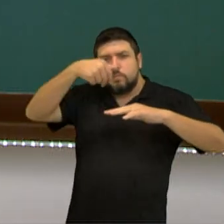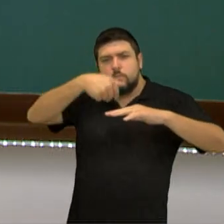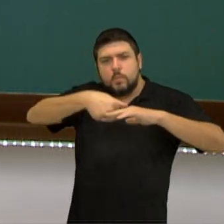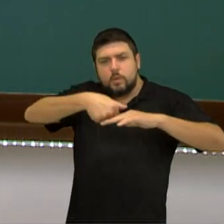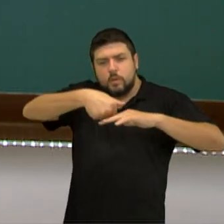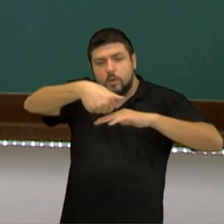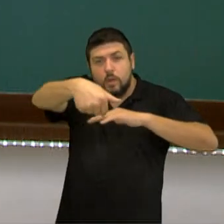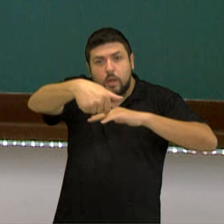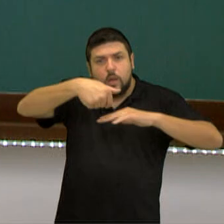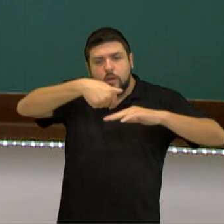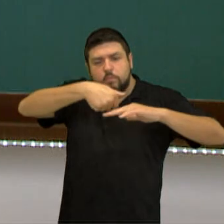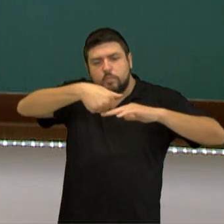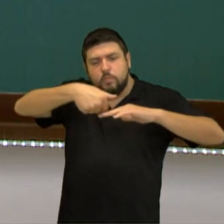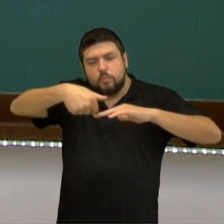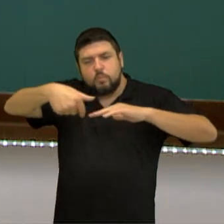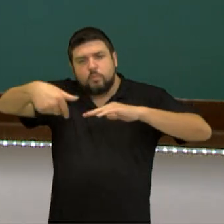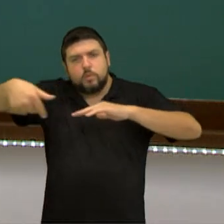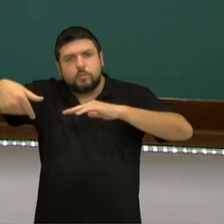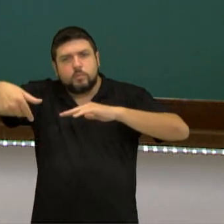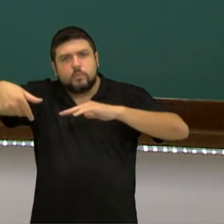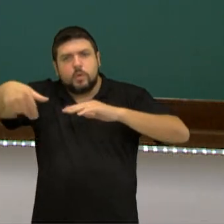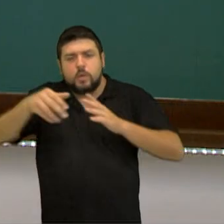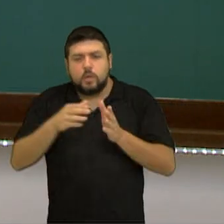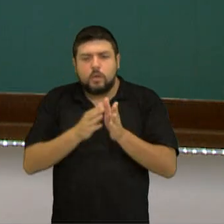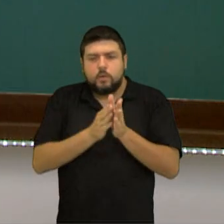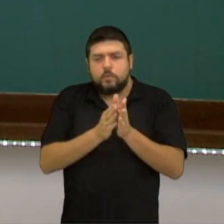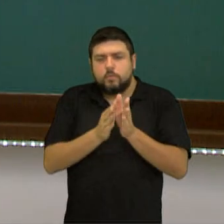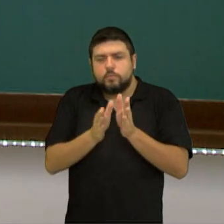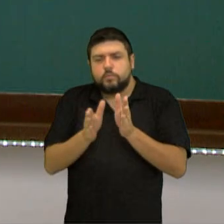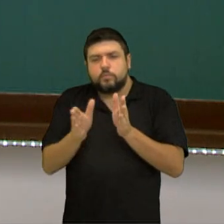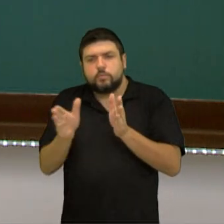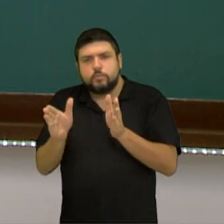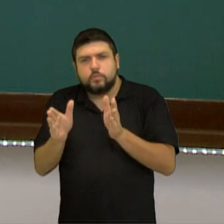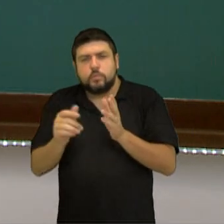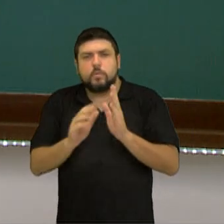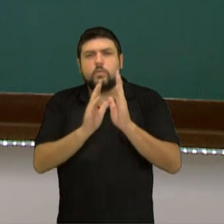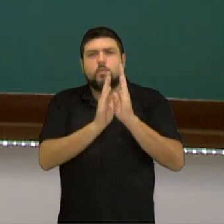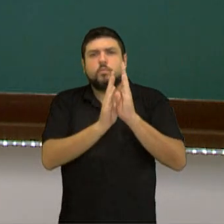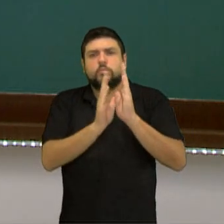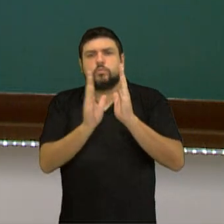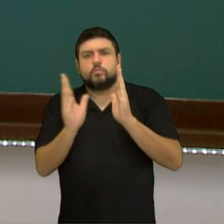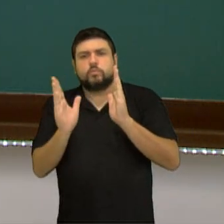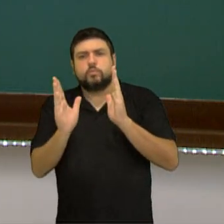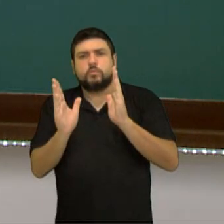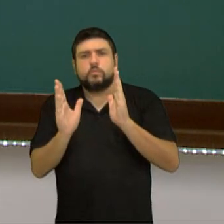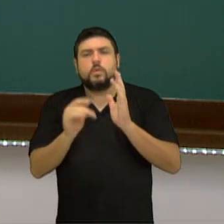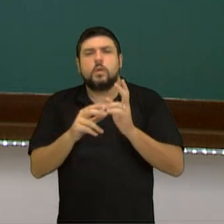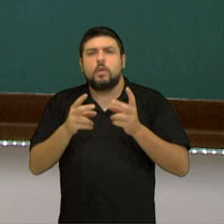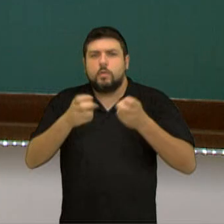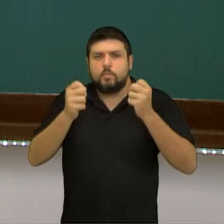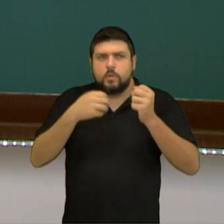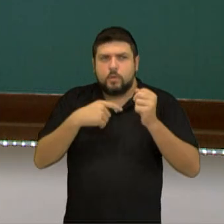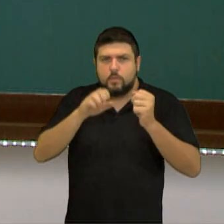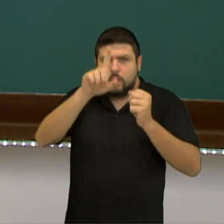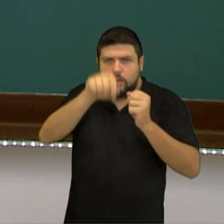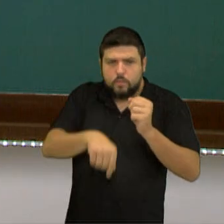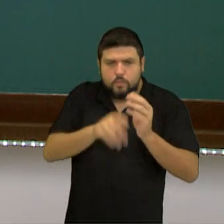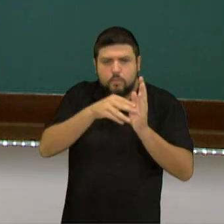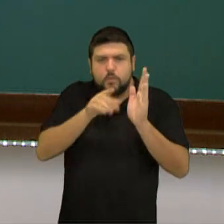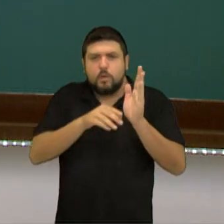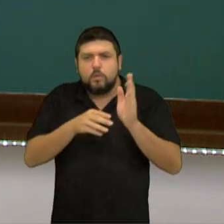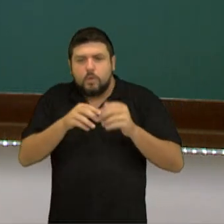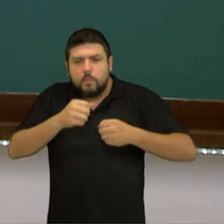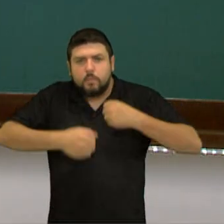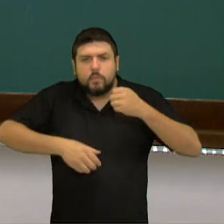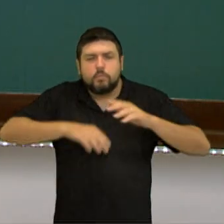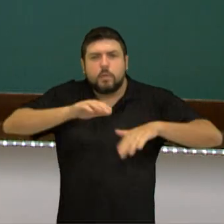uma diagonal. Então, se você mira numa certa posição e você esquece da correnteza do rio, tu vai perceber que o ponto que você